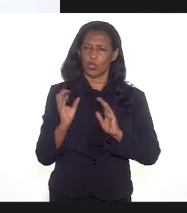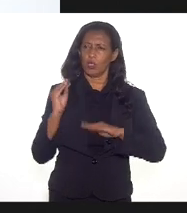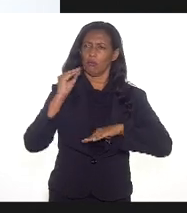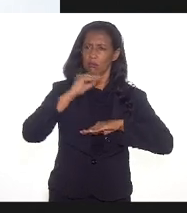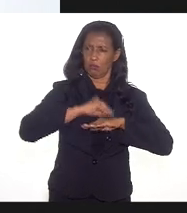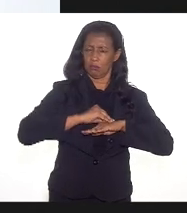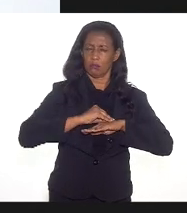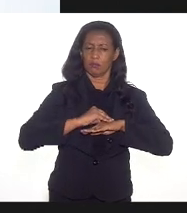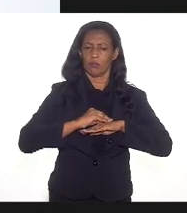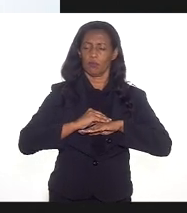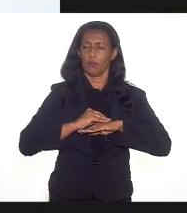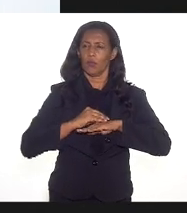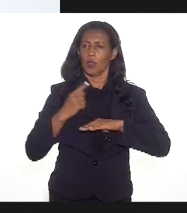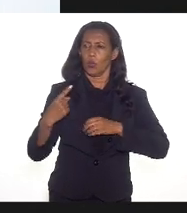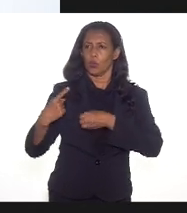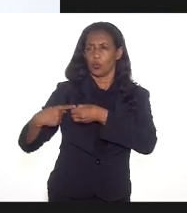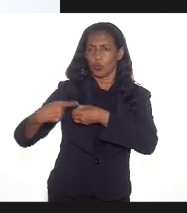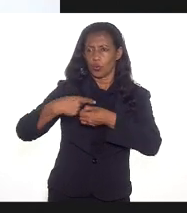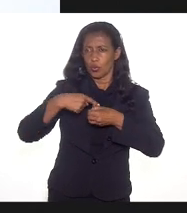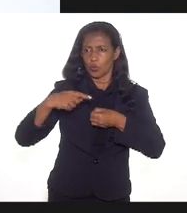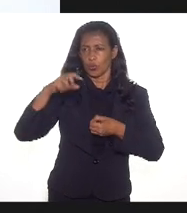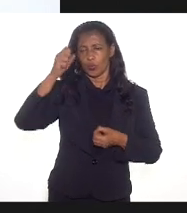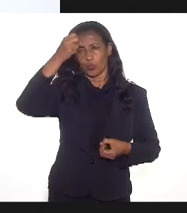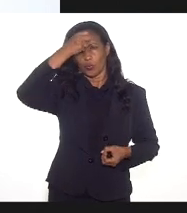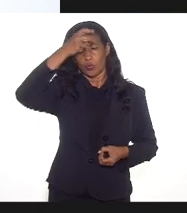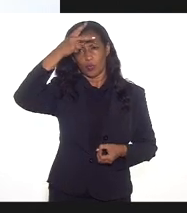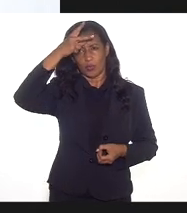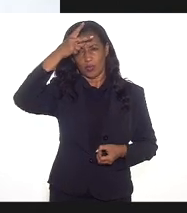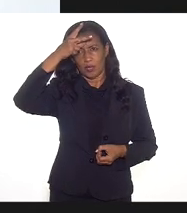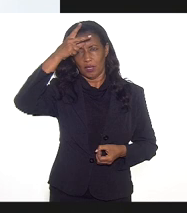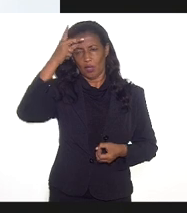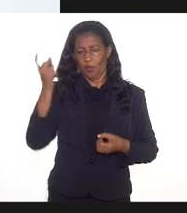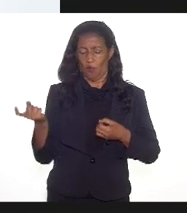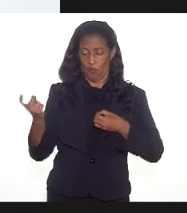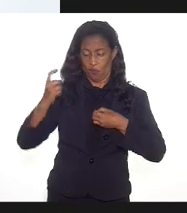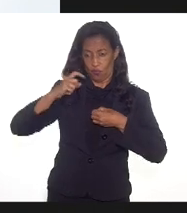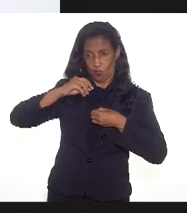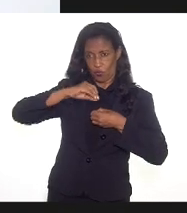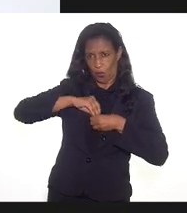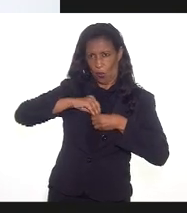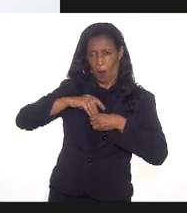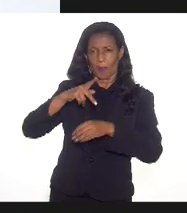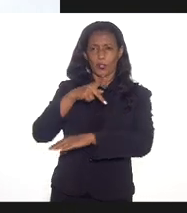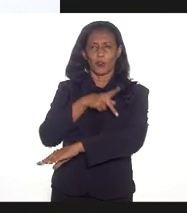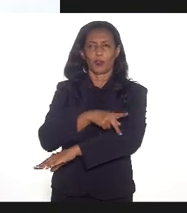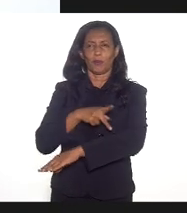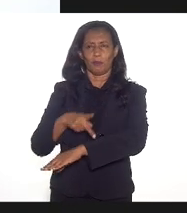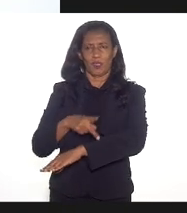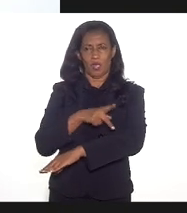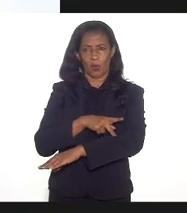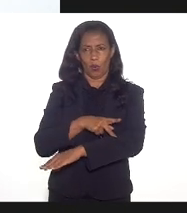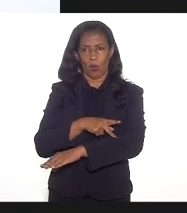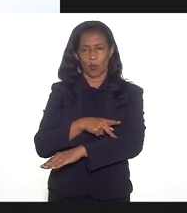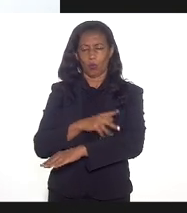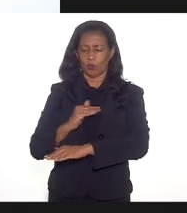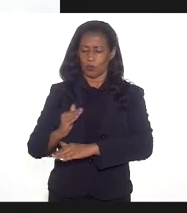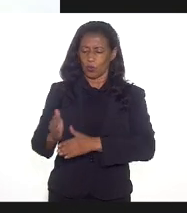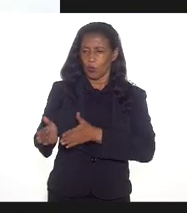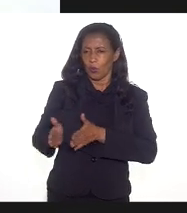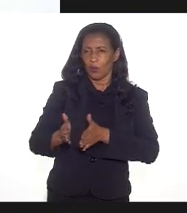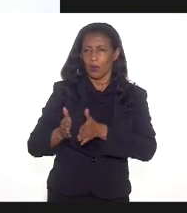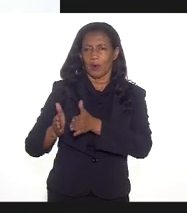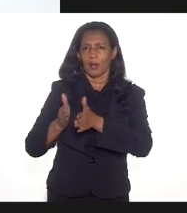Progressivamente, os municípios fluminenses vêm reinserindo seus pedagogos na carreira do magistério,